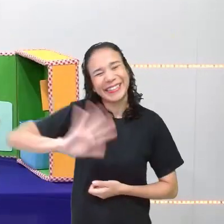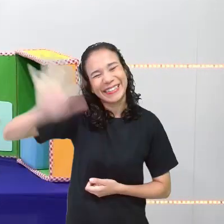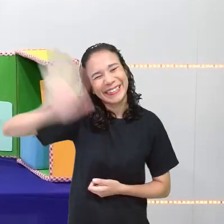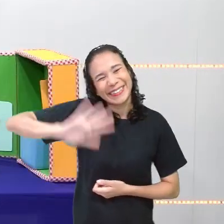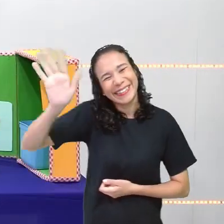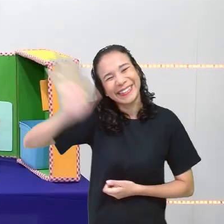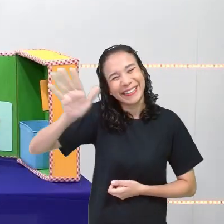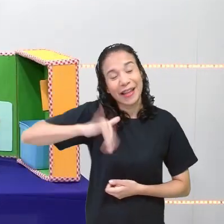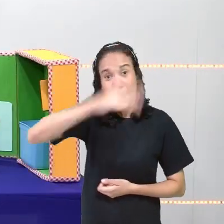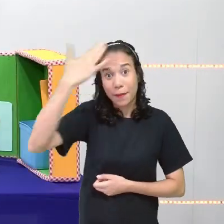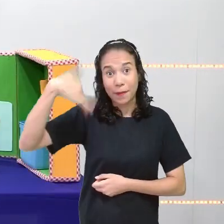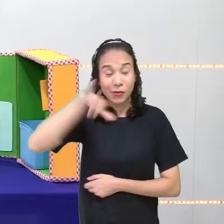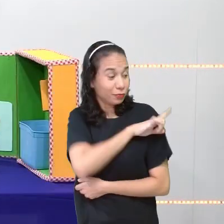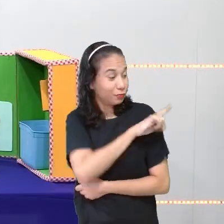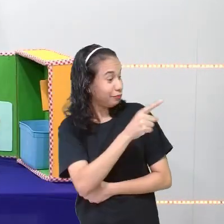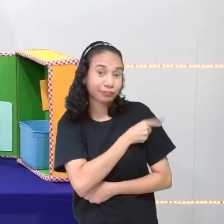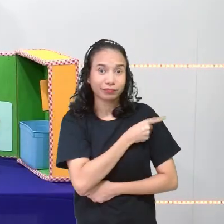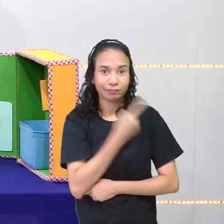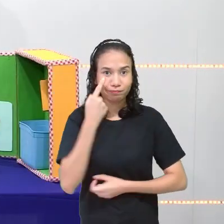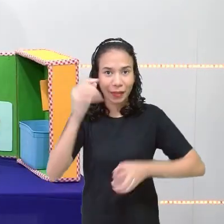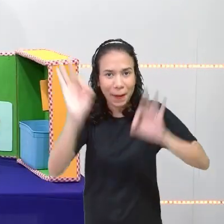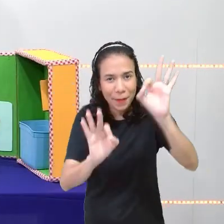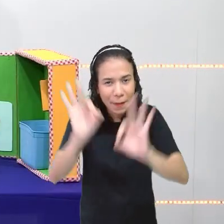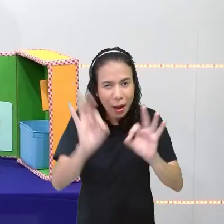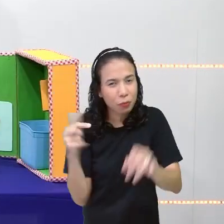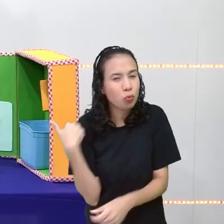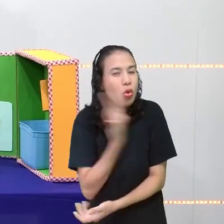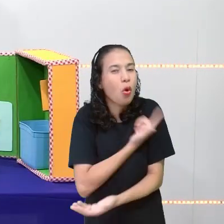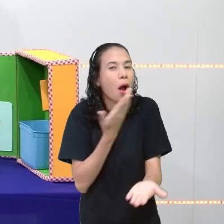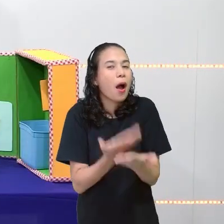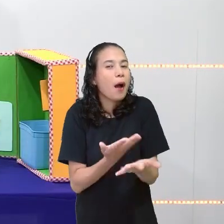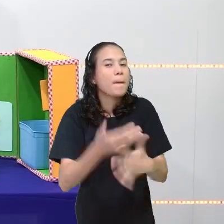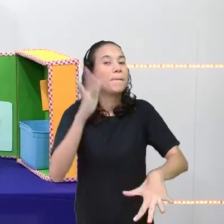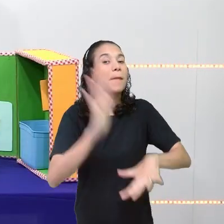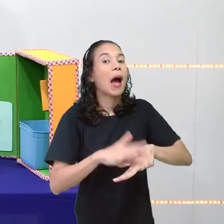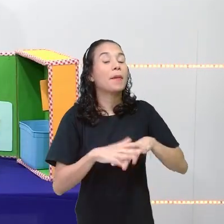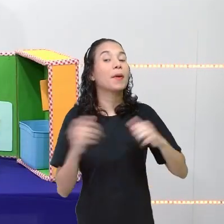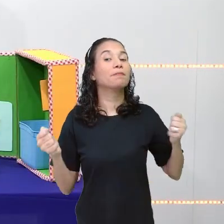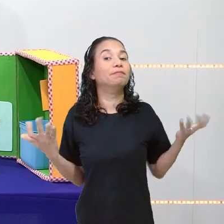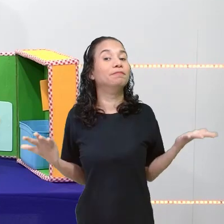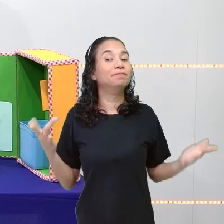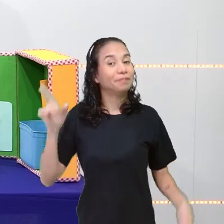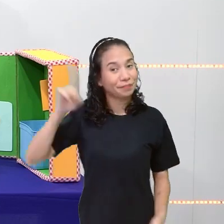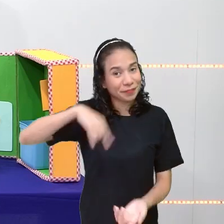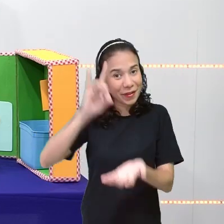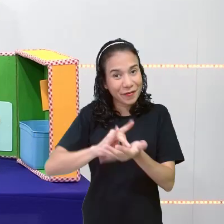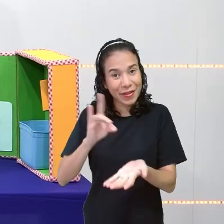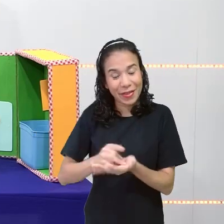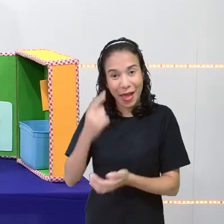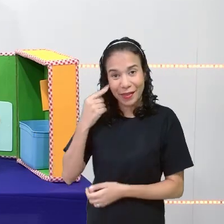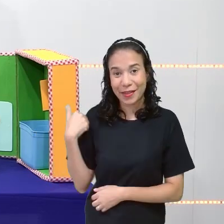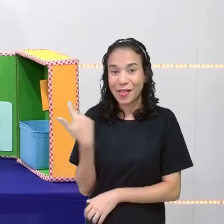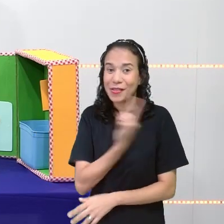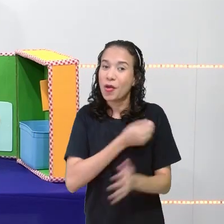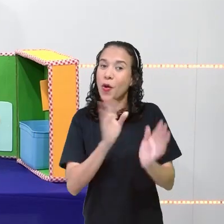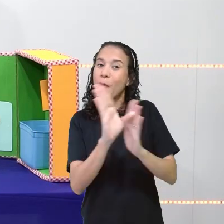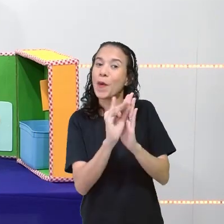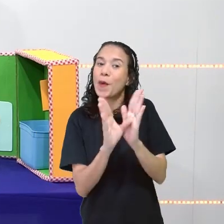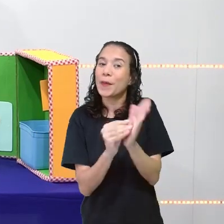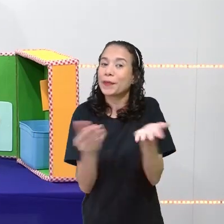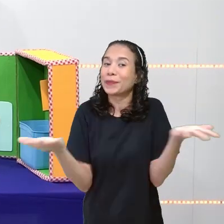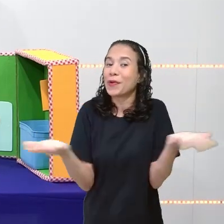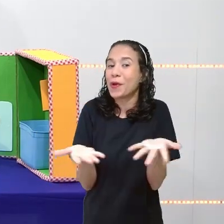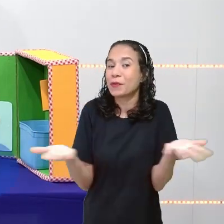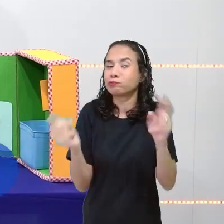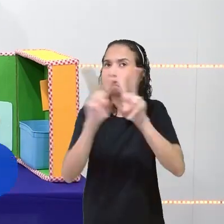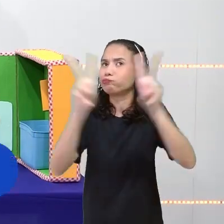Olá, turminha do primeiro ano, preparados para mais uma aulinha de matemática? Pois é, esse é o componente da nossa aula de hoje, tá?